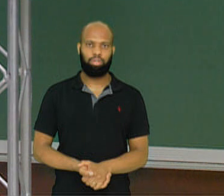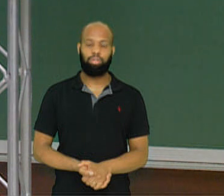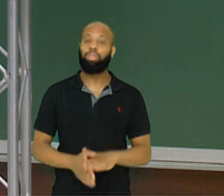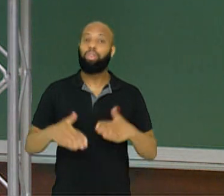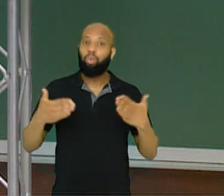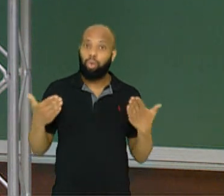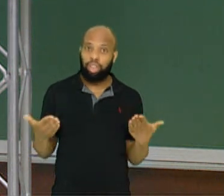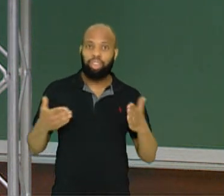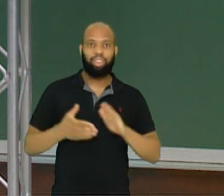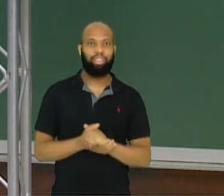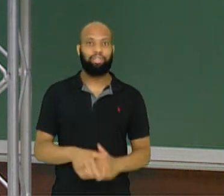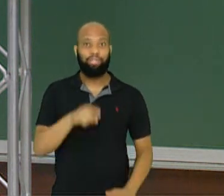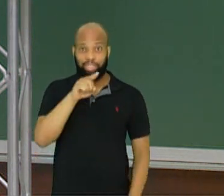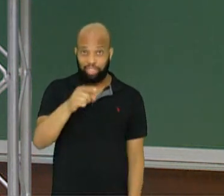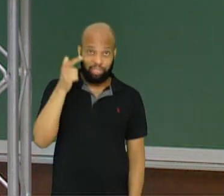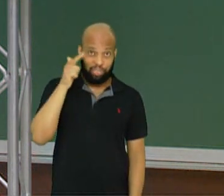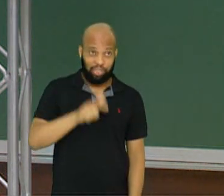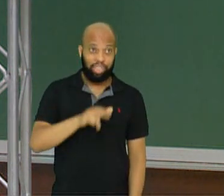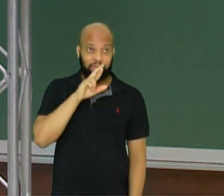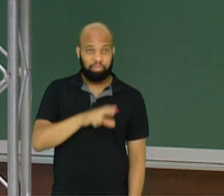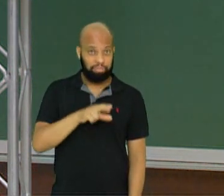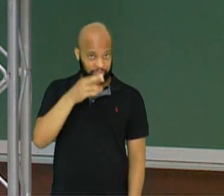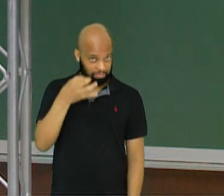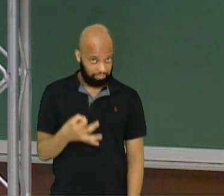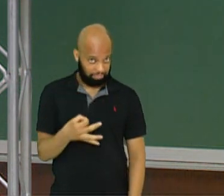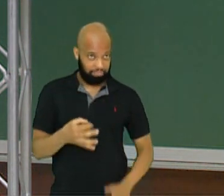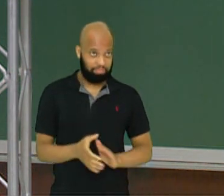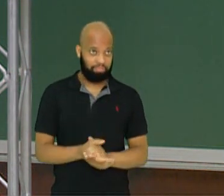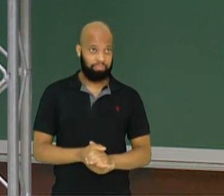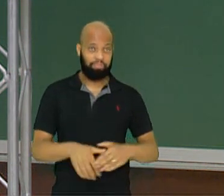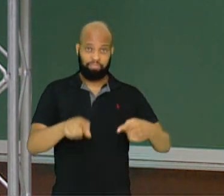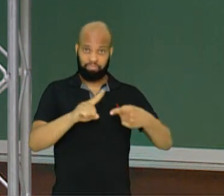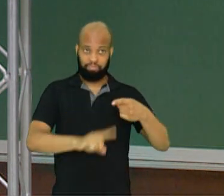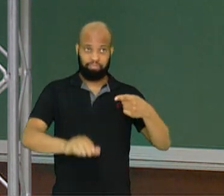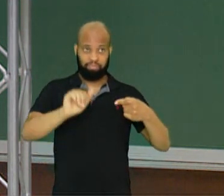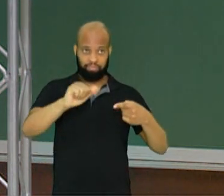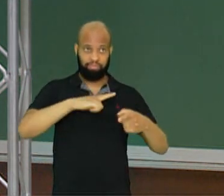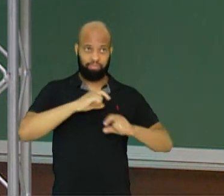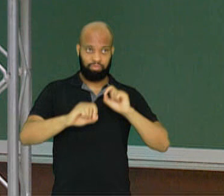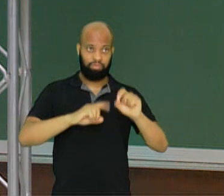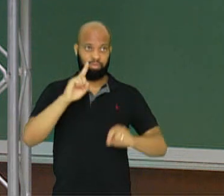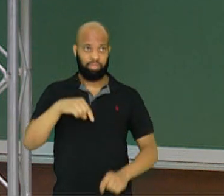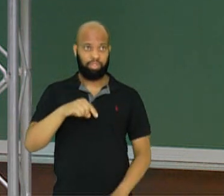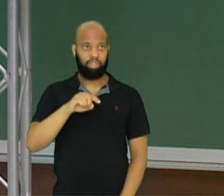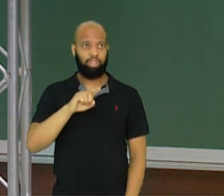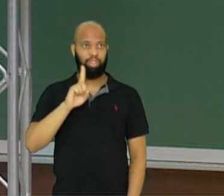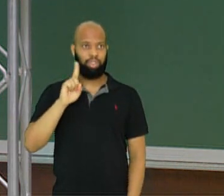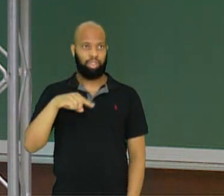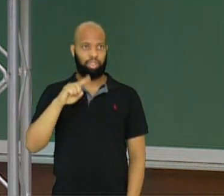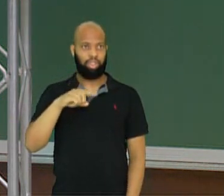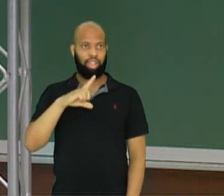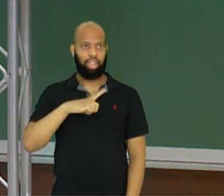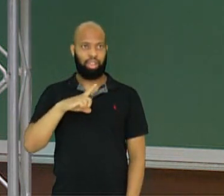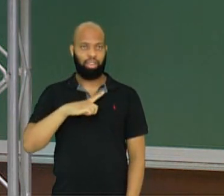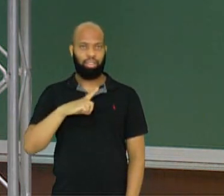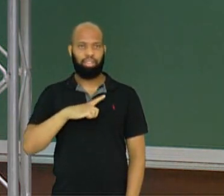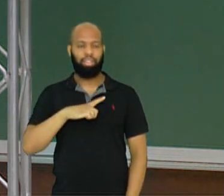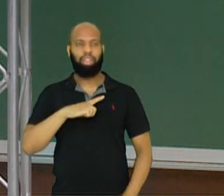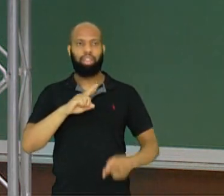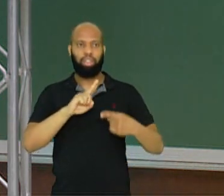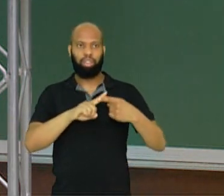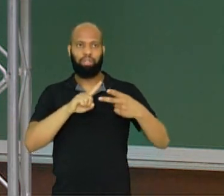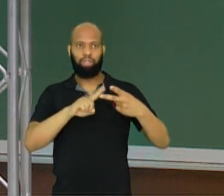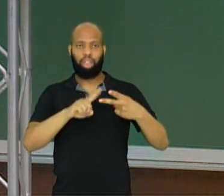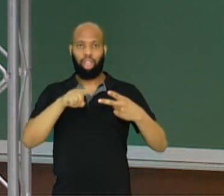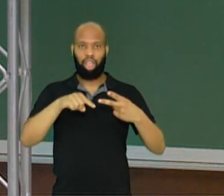E aí, queridos, vocês conseguiram acertar? Na letra A, nós temos clorobenzeno e cloroetano, que está